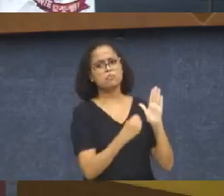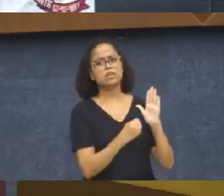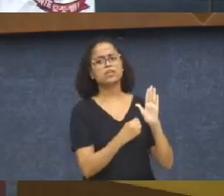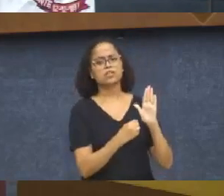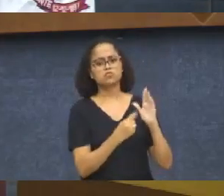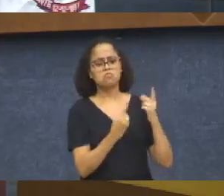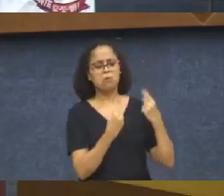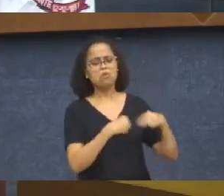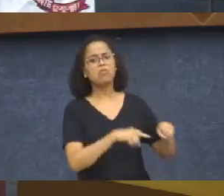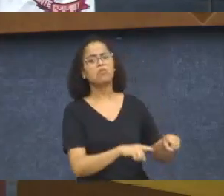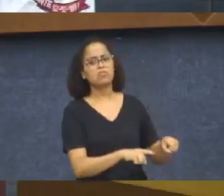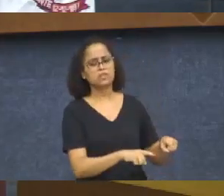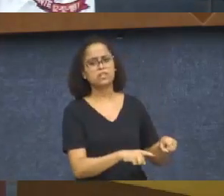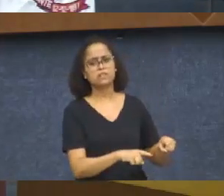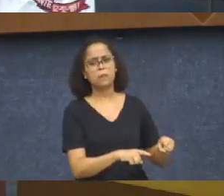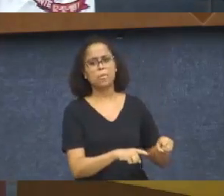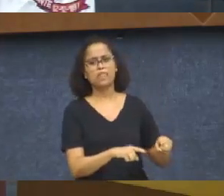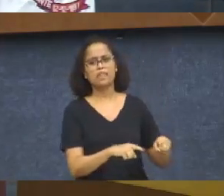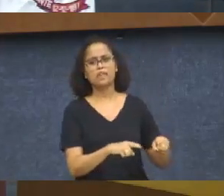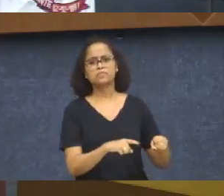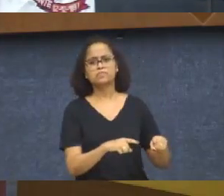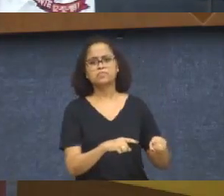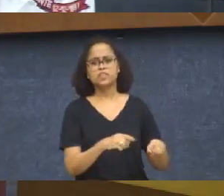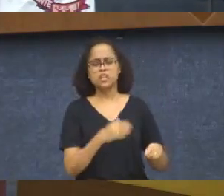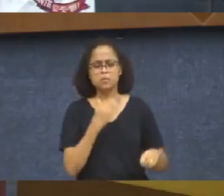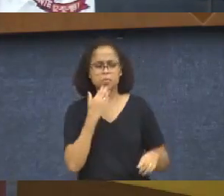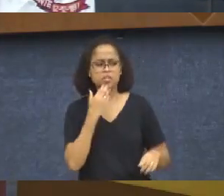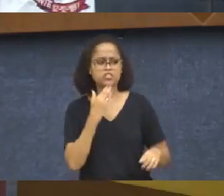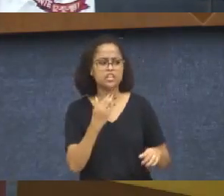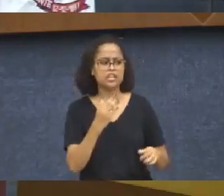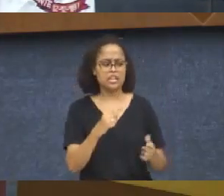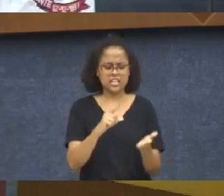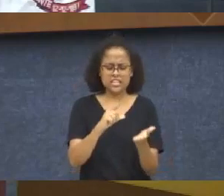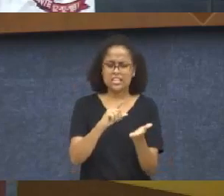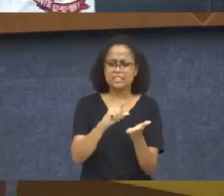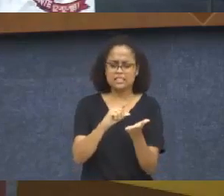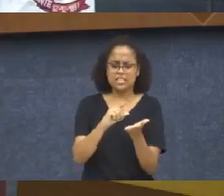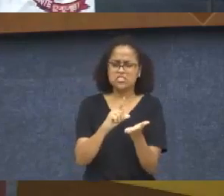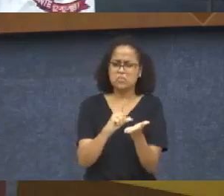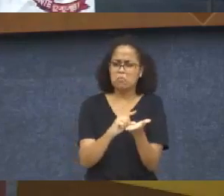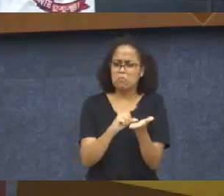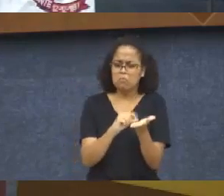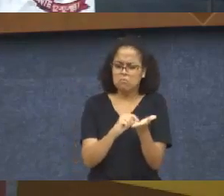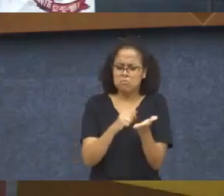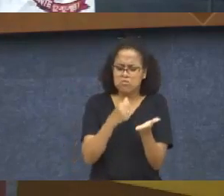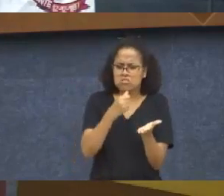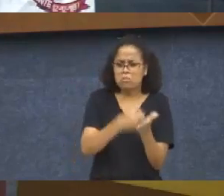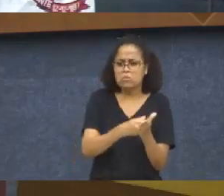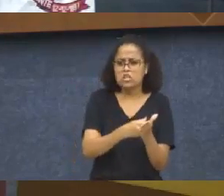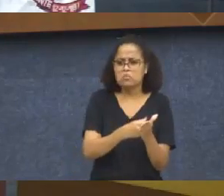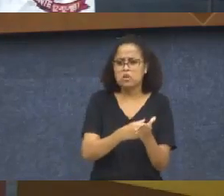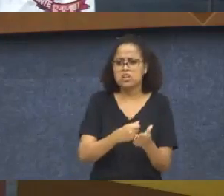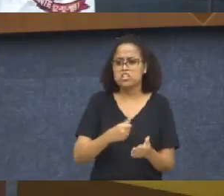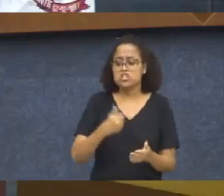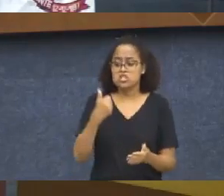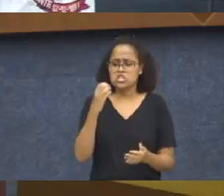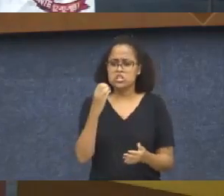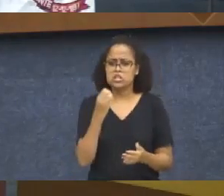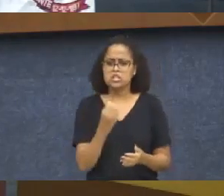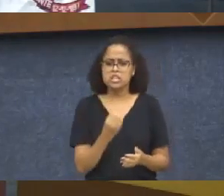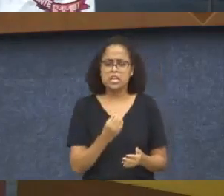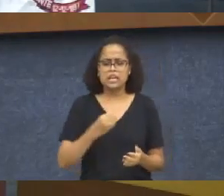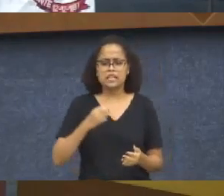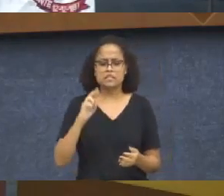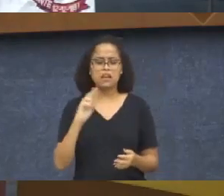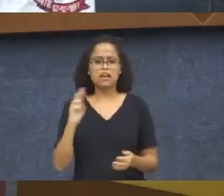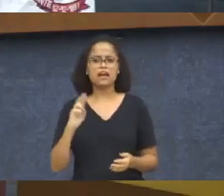a favor de uma taxa mínima de R$ 10 para as corridas de aplicativo aqui na nossa cidade. Então, eu